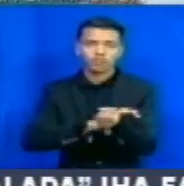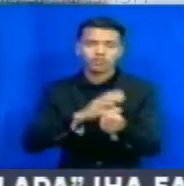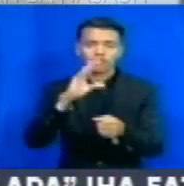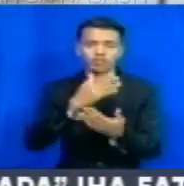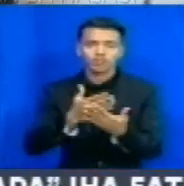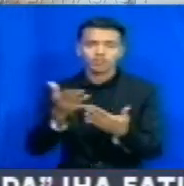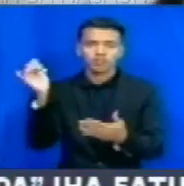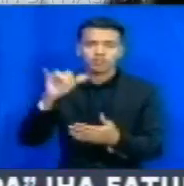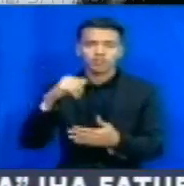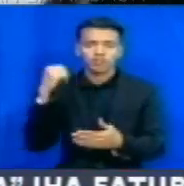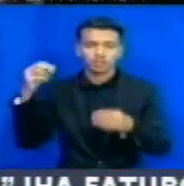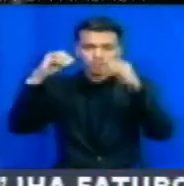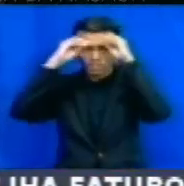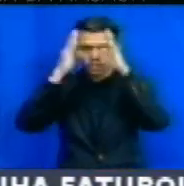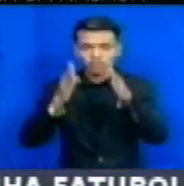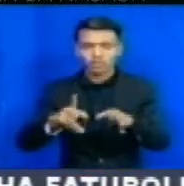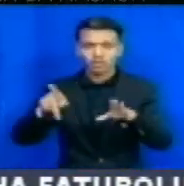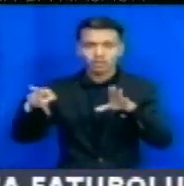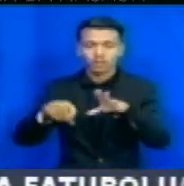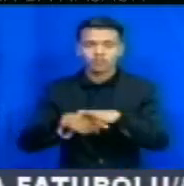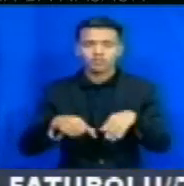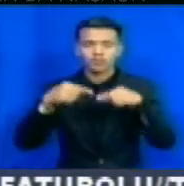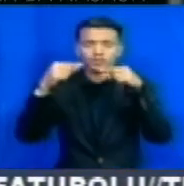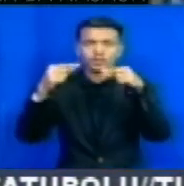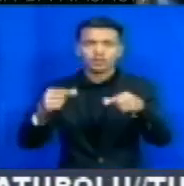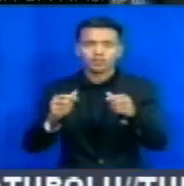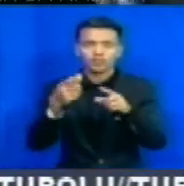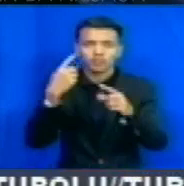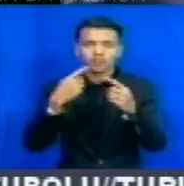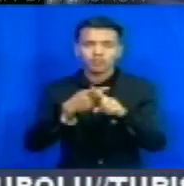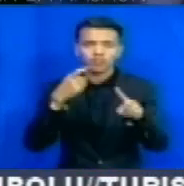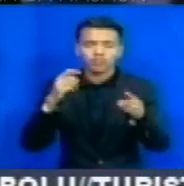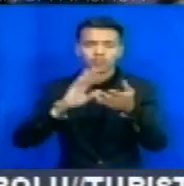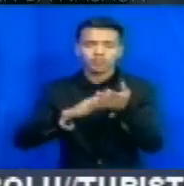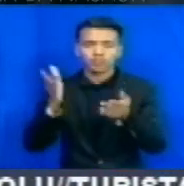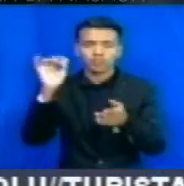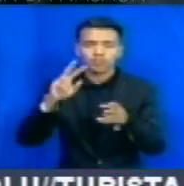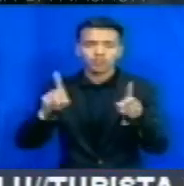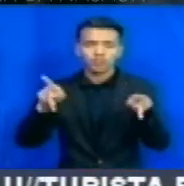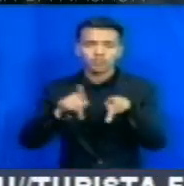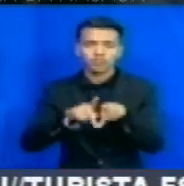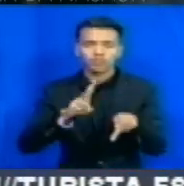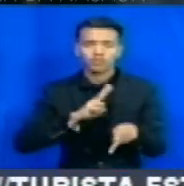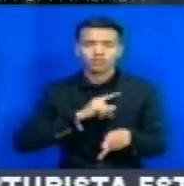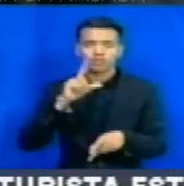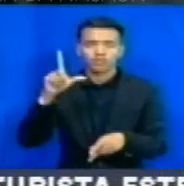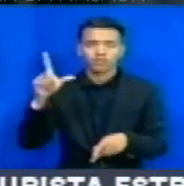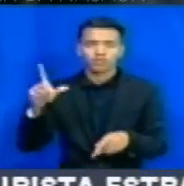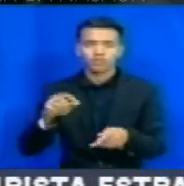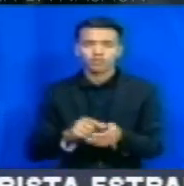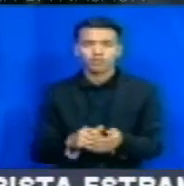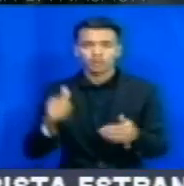Seluk, no professores né bem participa e a termo entrega né, mas hoje a escola Sira e a posto administrativo vem lá né,